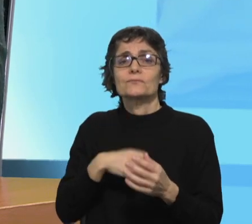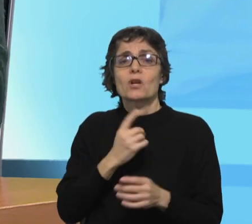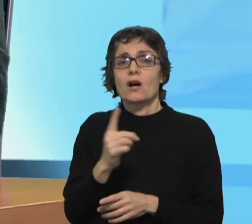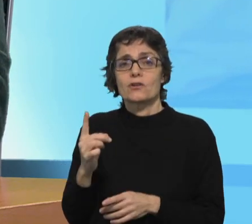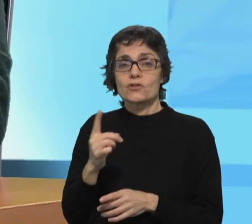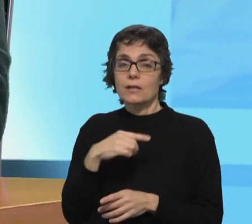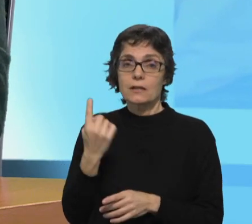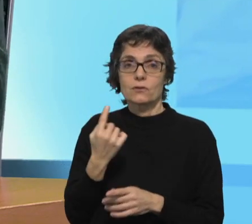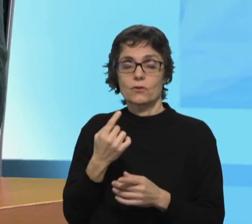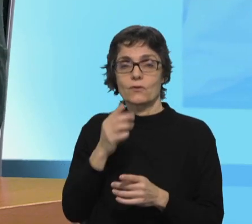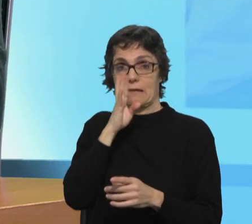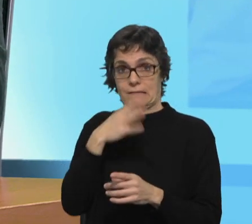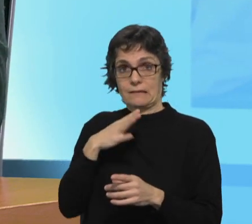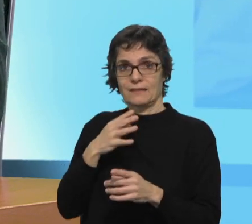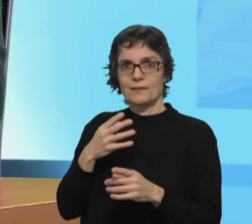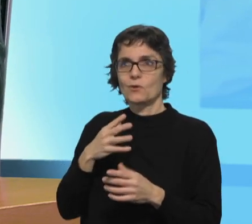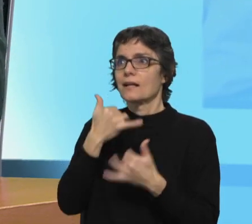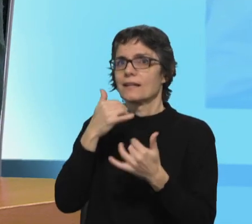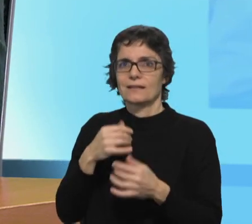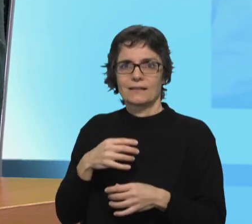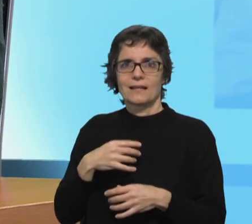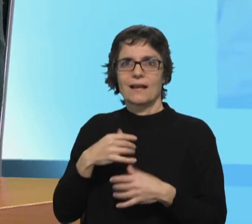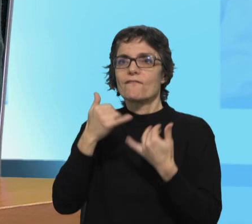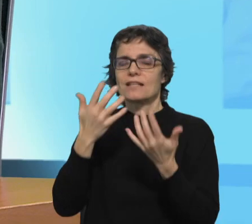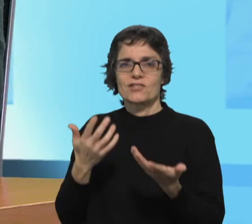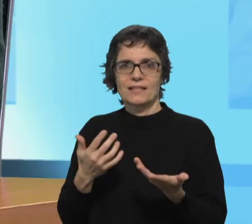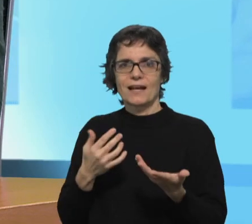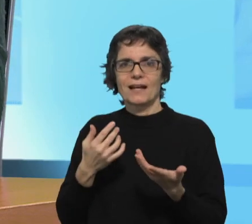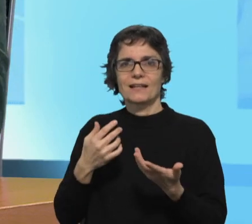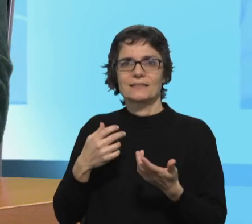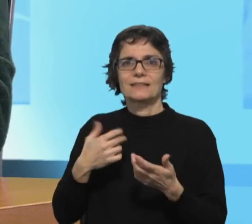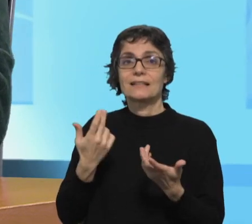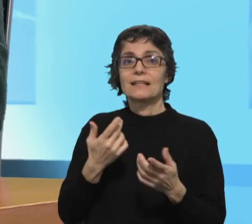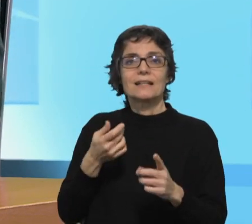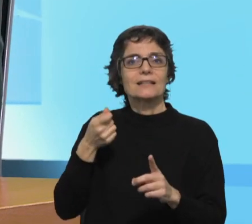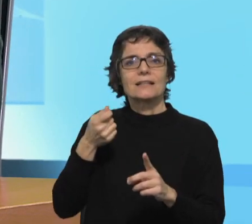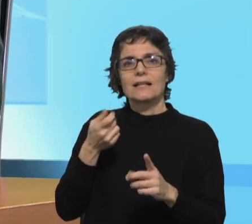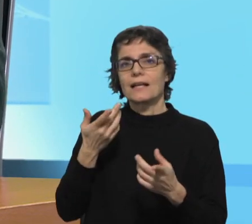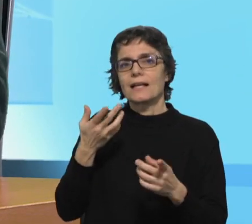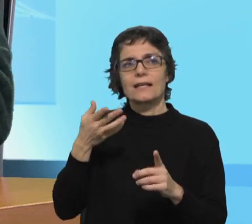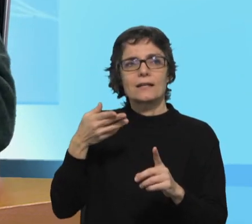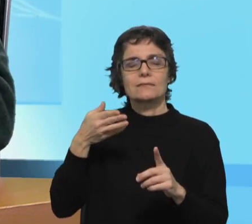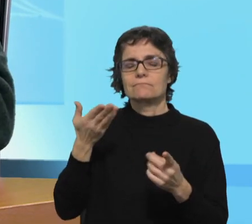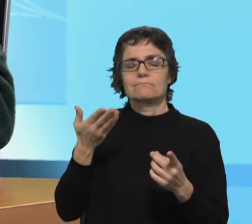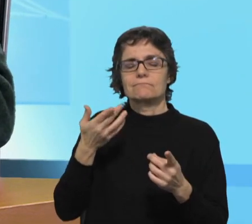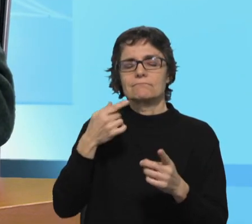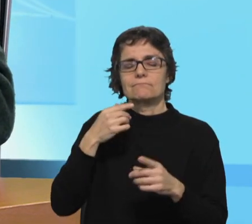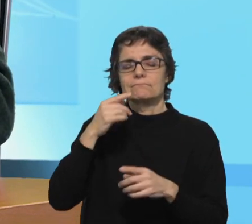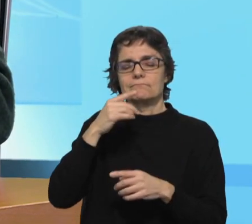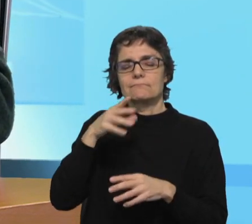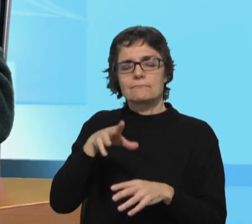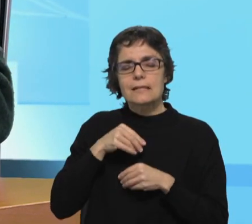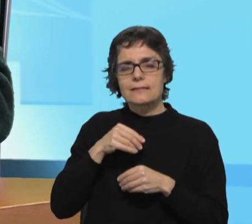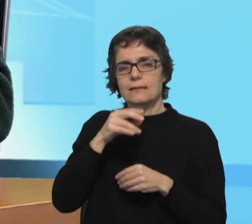alegria, também temos que nos sacrificar. A mulher, para dar à luz e ter a alegria do filho, passa as dores do parto. Coisa que nós não tivemos